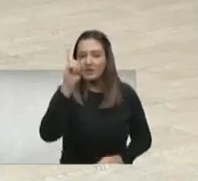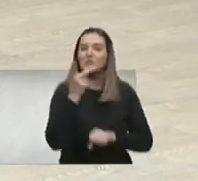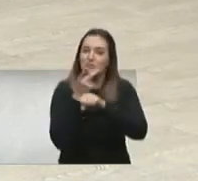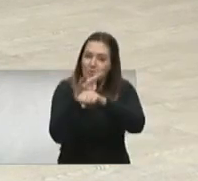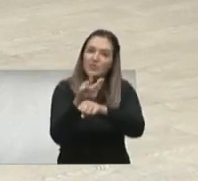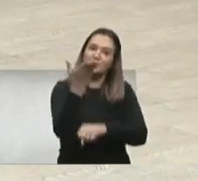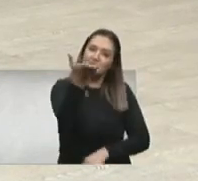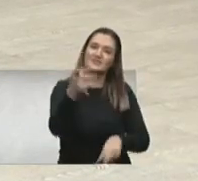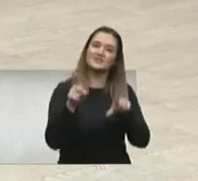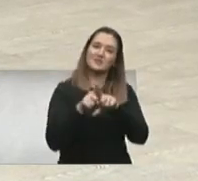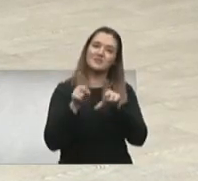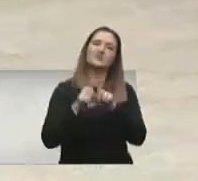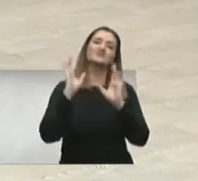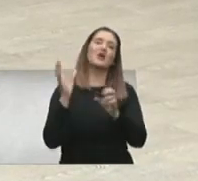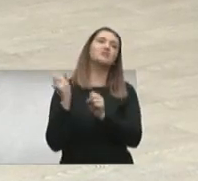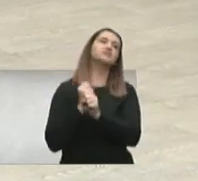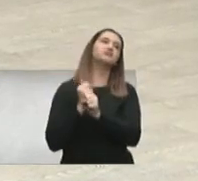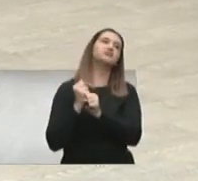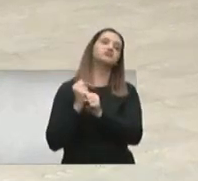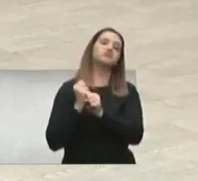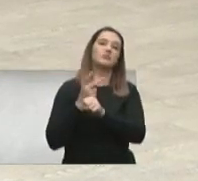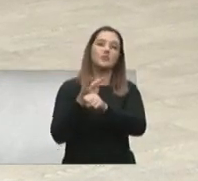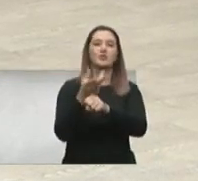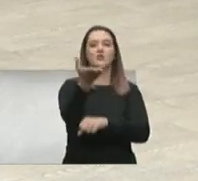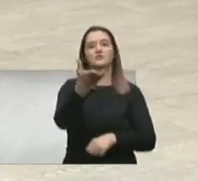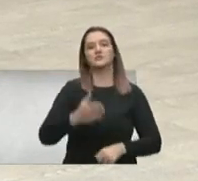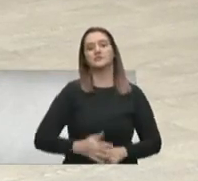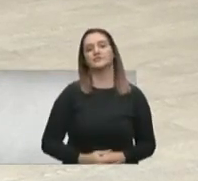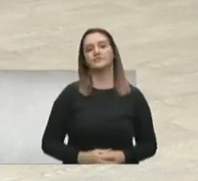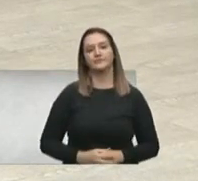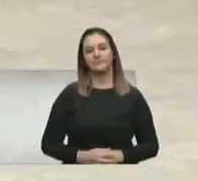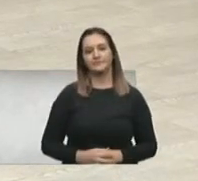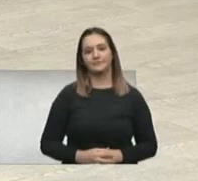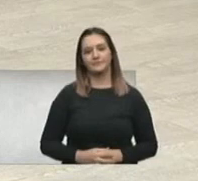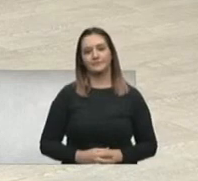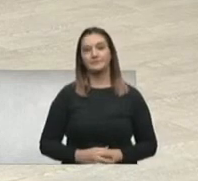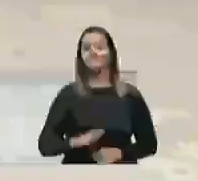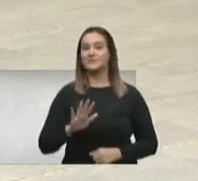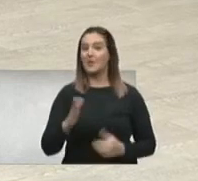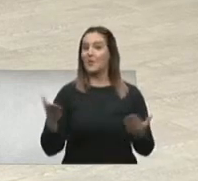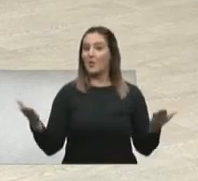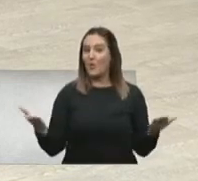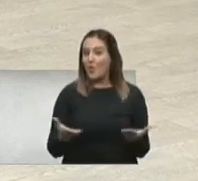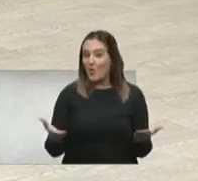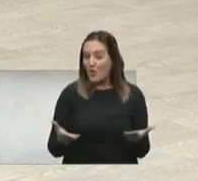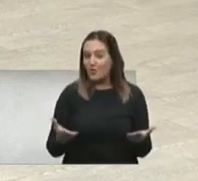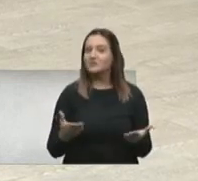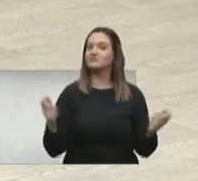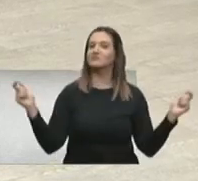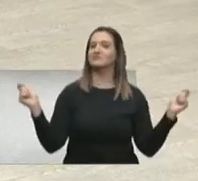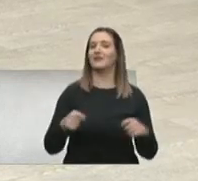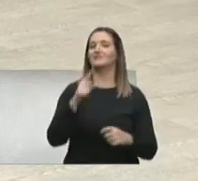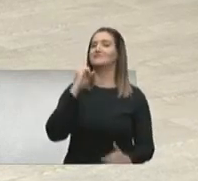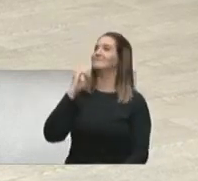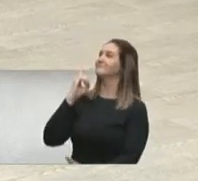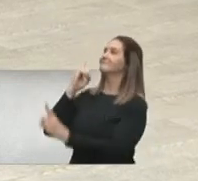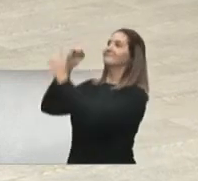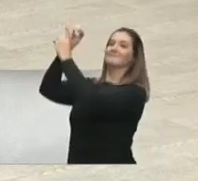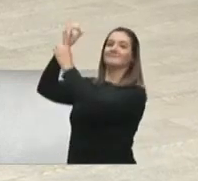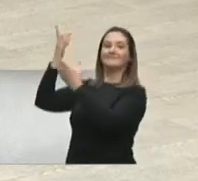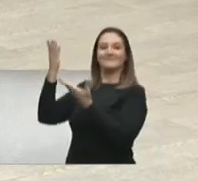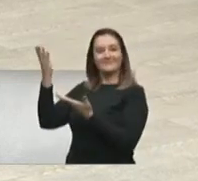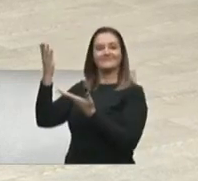te procurando, já faz muito tempo que Ele procura você. E hoje pode ser o dia do seu encontro com Ele, hoje pode ser o